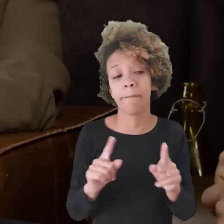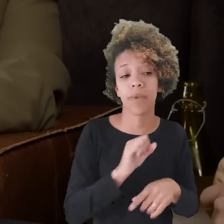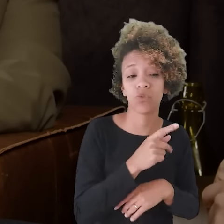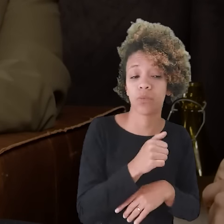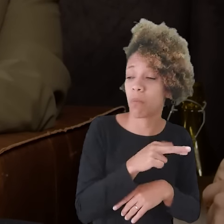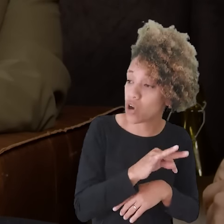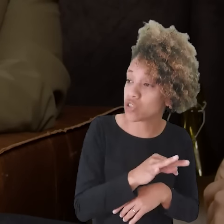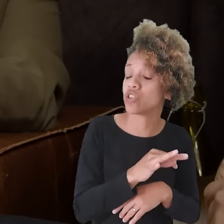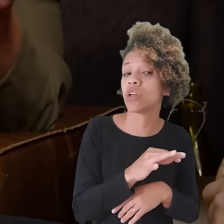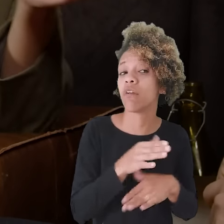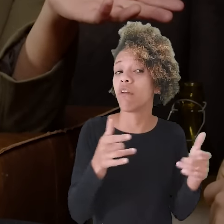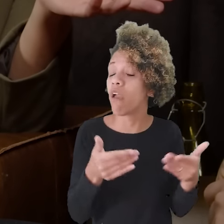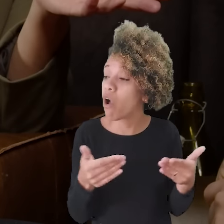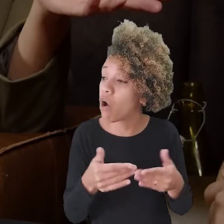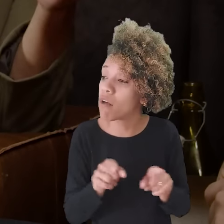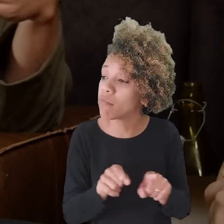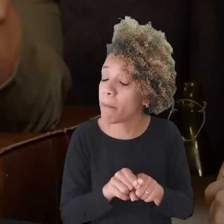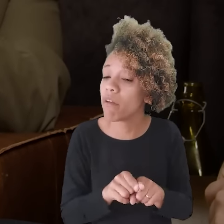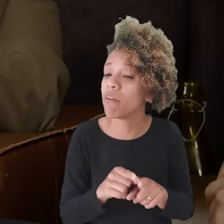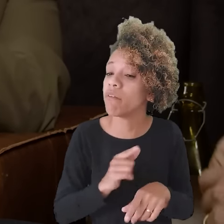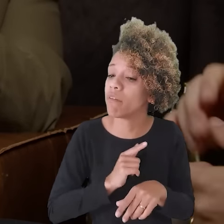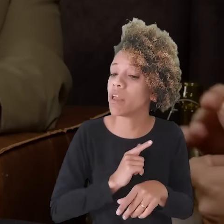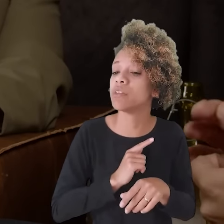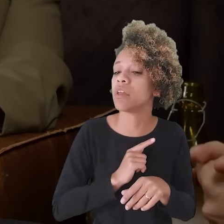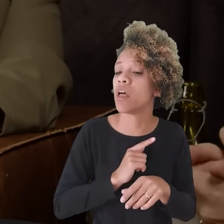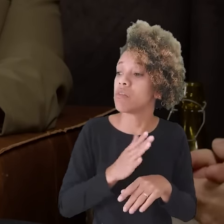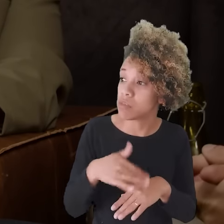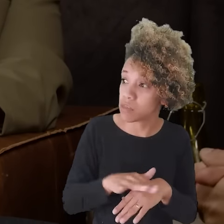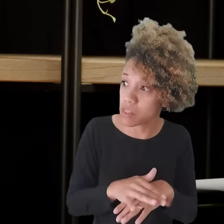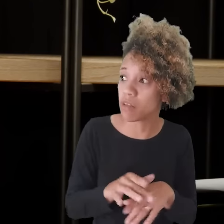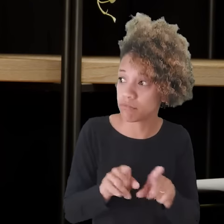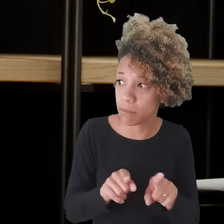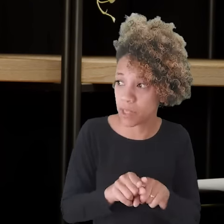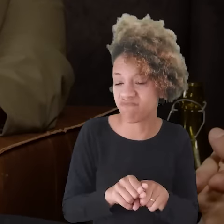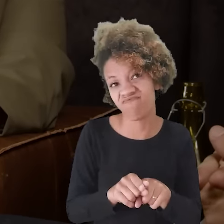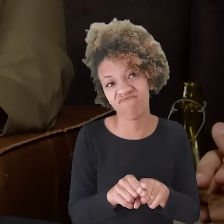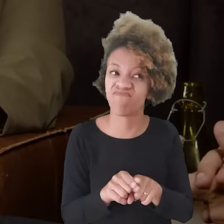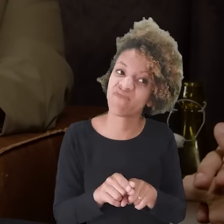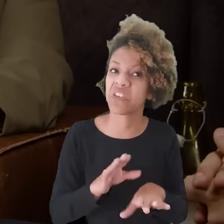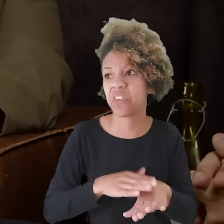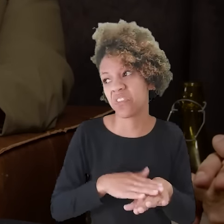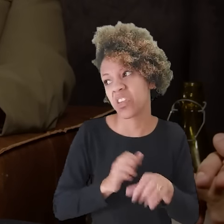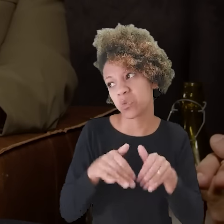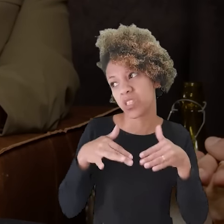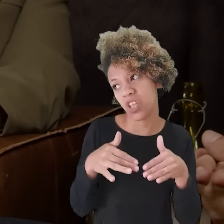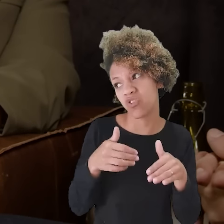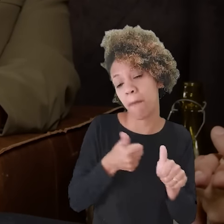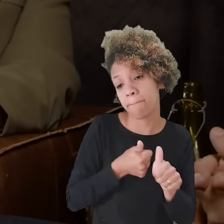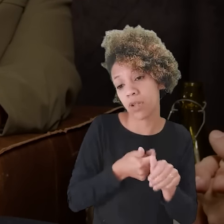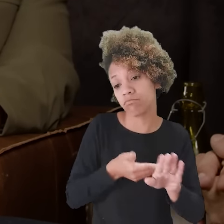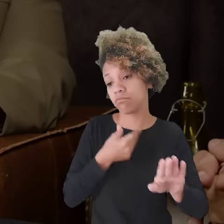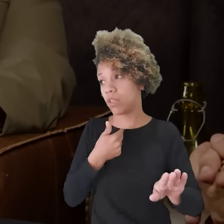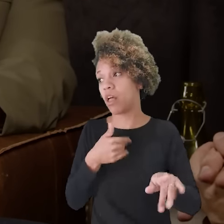aí só tem ele do Retiro e agora fizeram tem um estado lá que é o da Copa do Mundo fizeram o estádio pronto